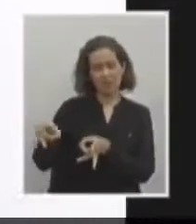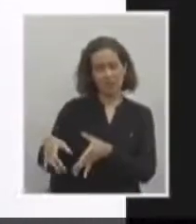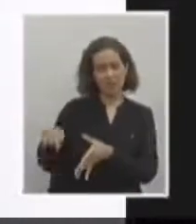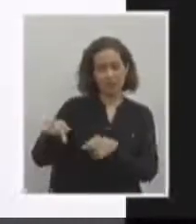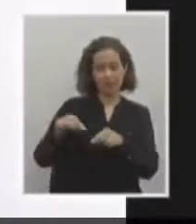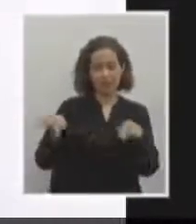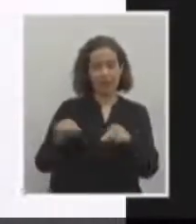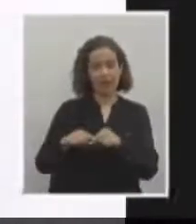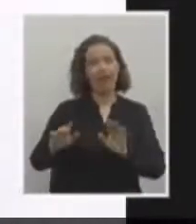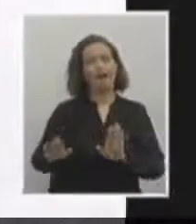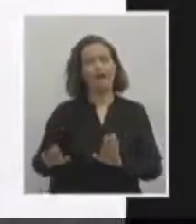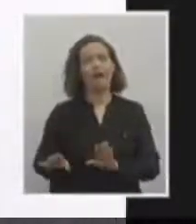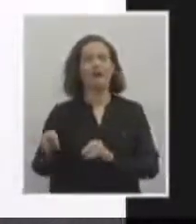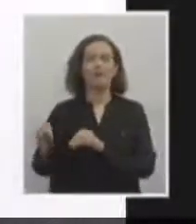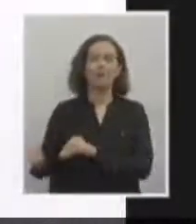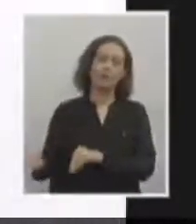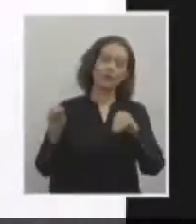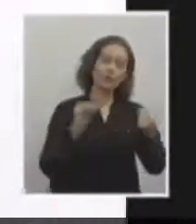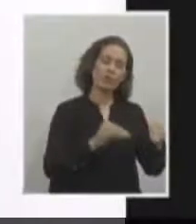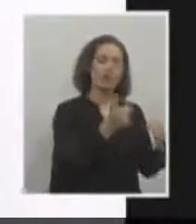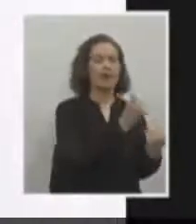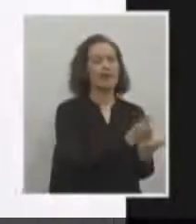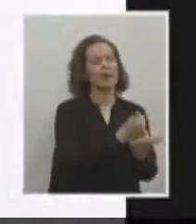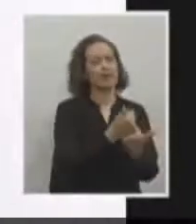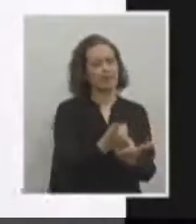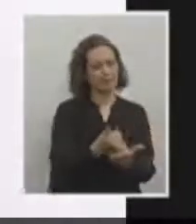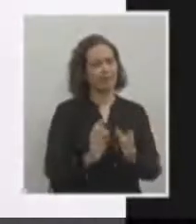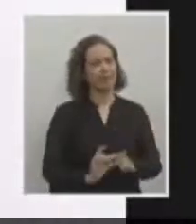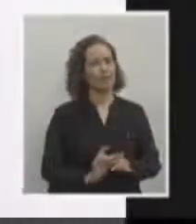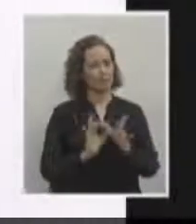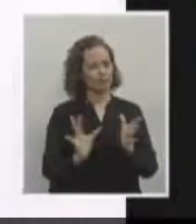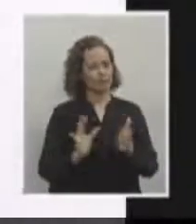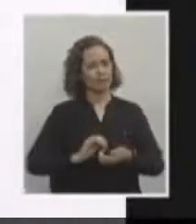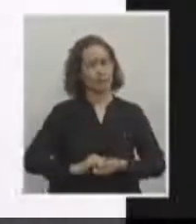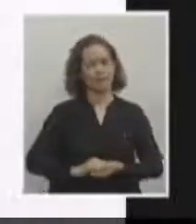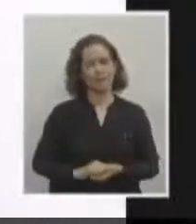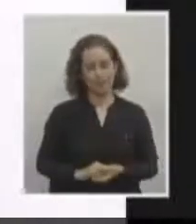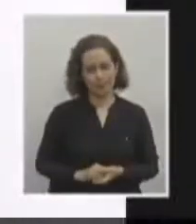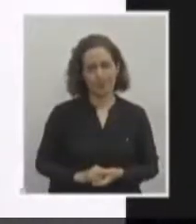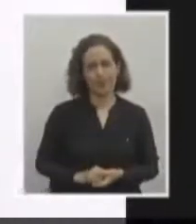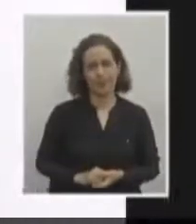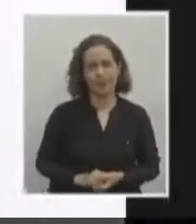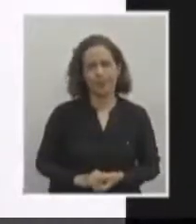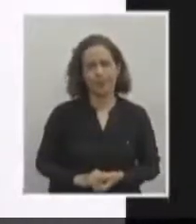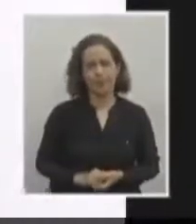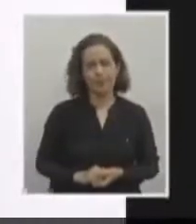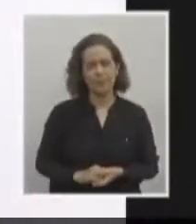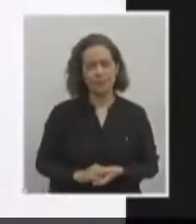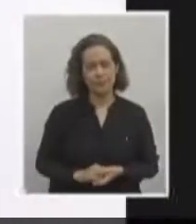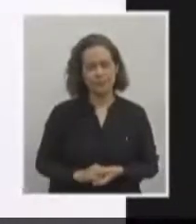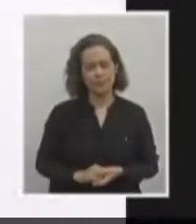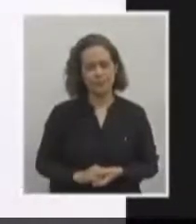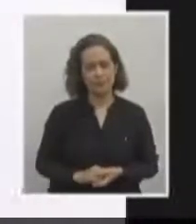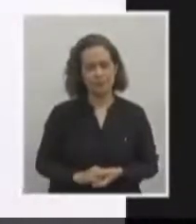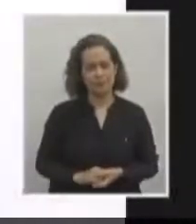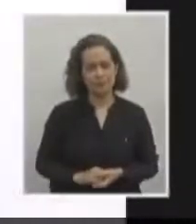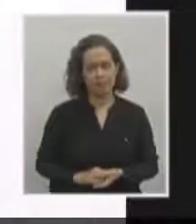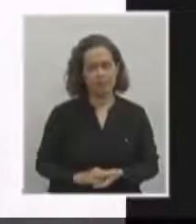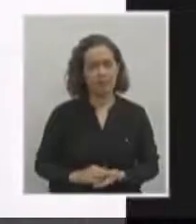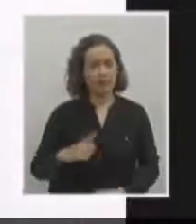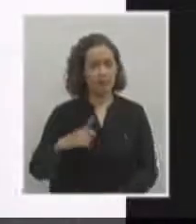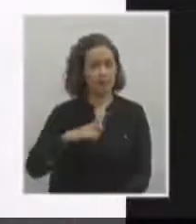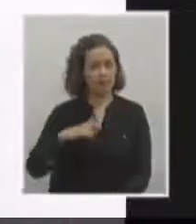ele pode ir para a função de apoio. Se o professor, qualquer professor que temos na rede hoje, a gente